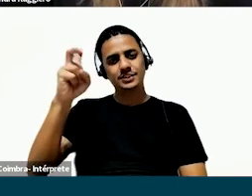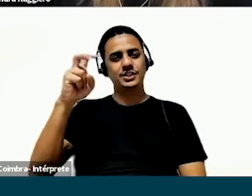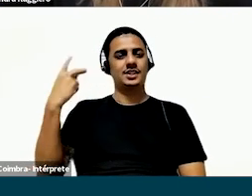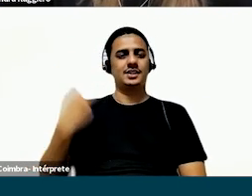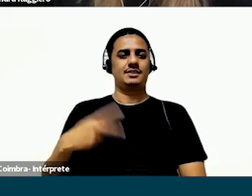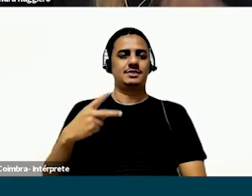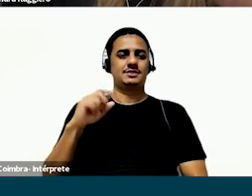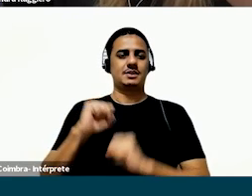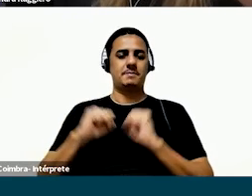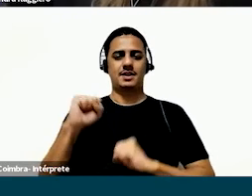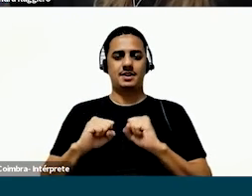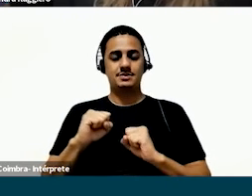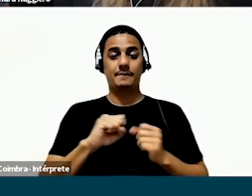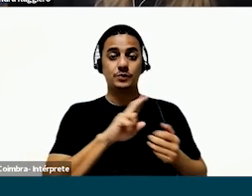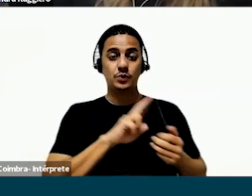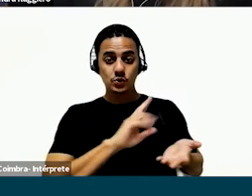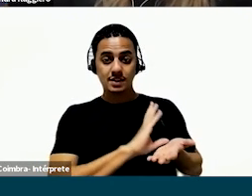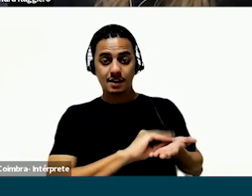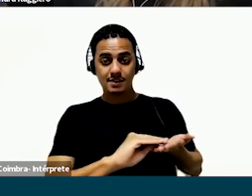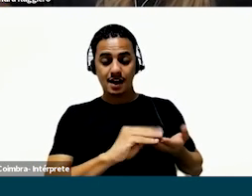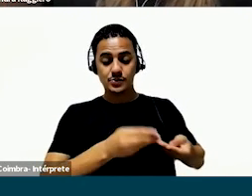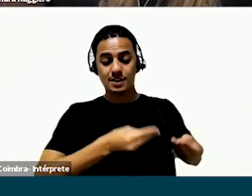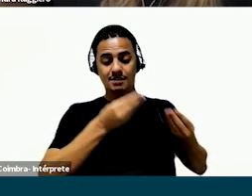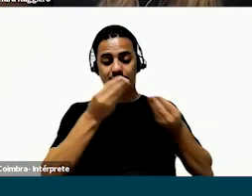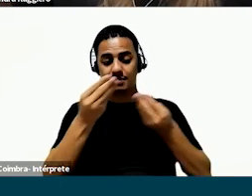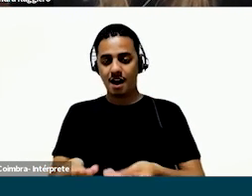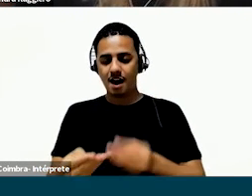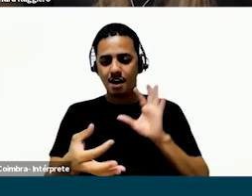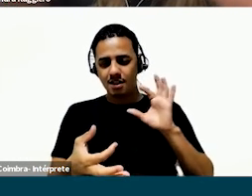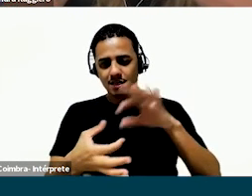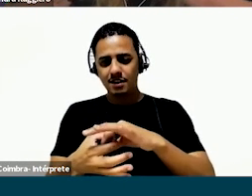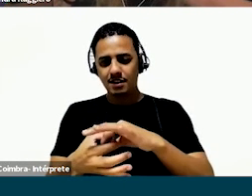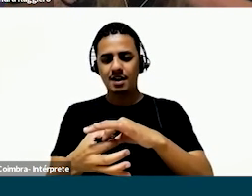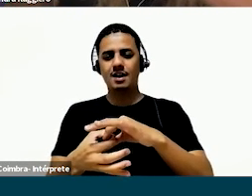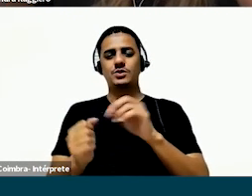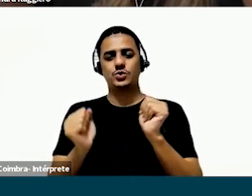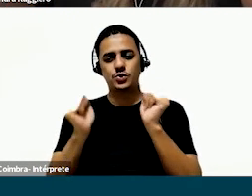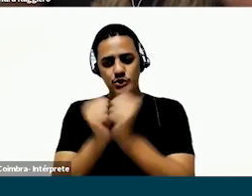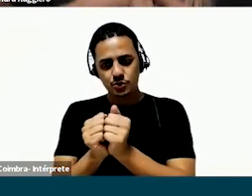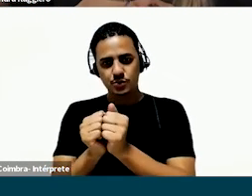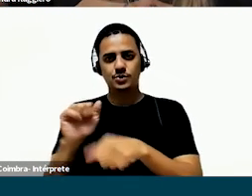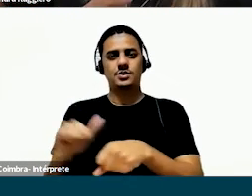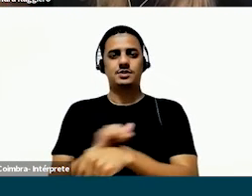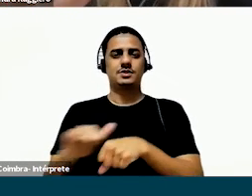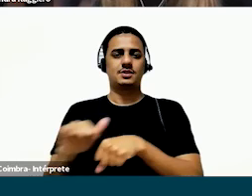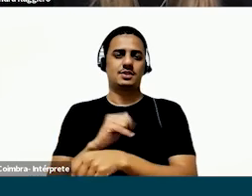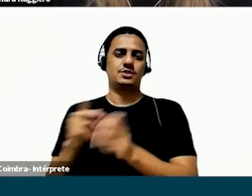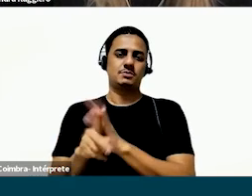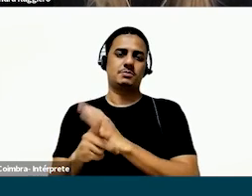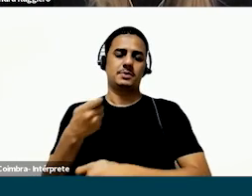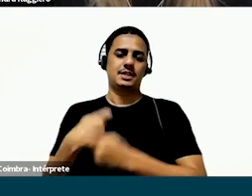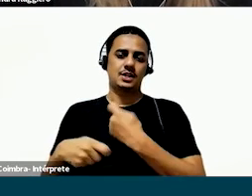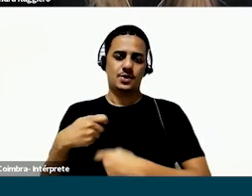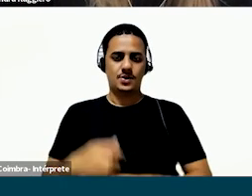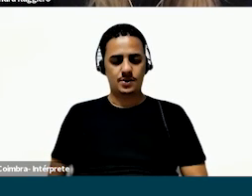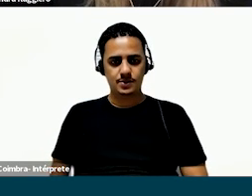inteligência empresarial. É a aplicação ao produto de dados, atender, estar linkado junto com a